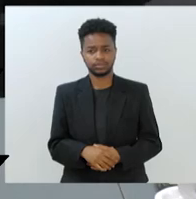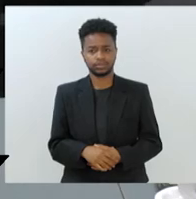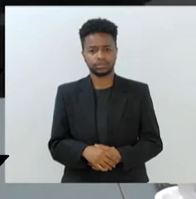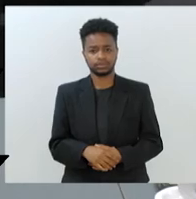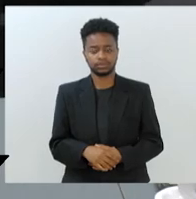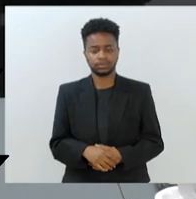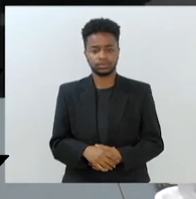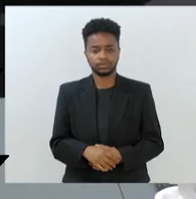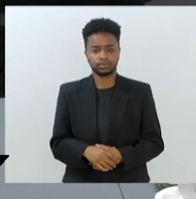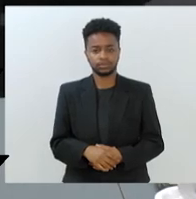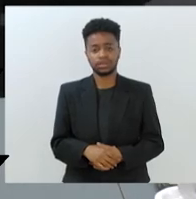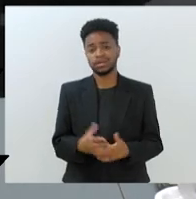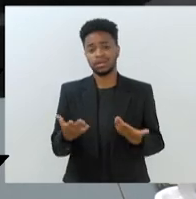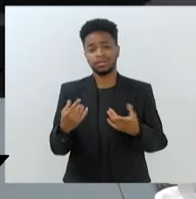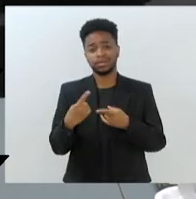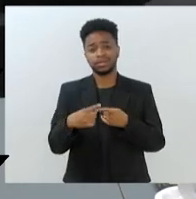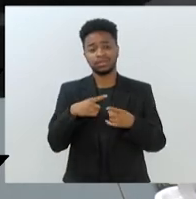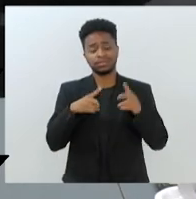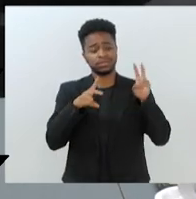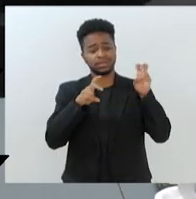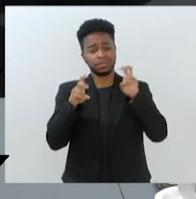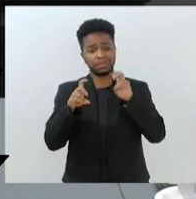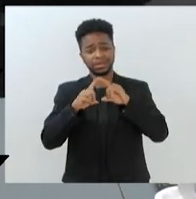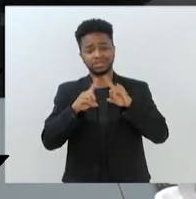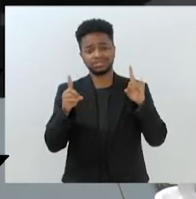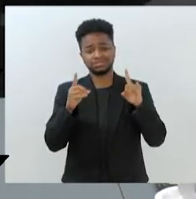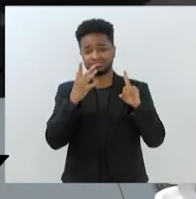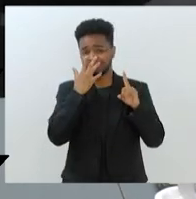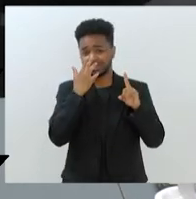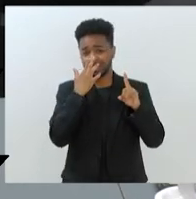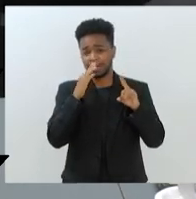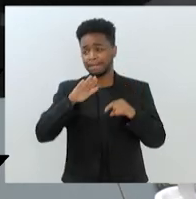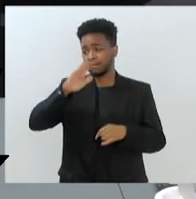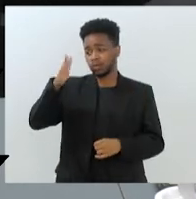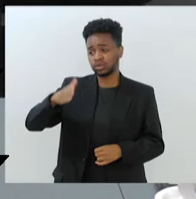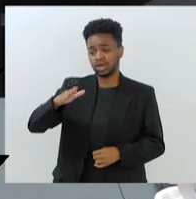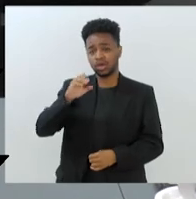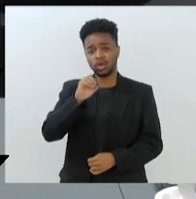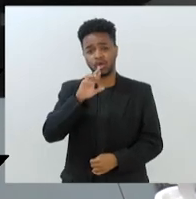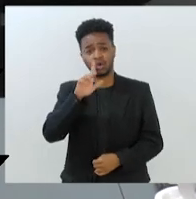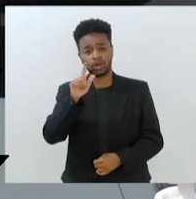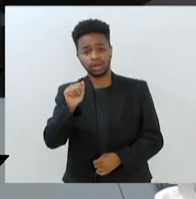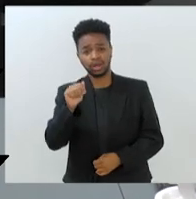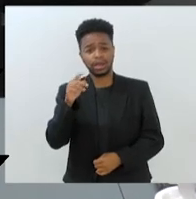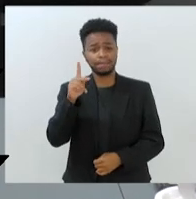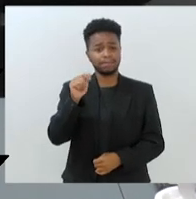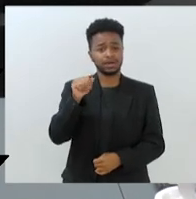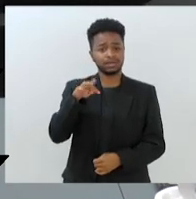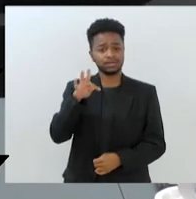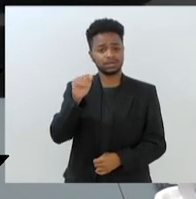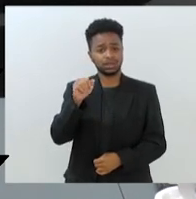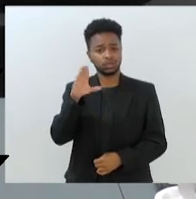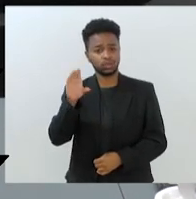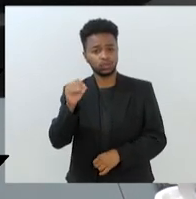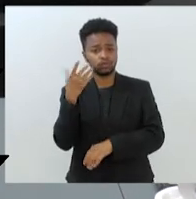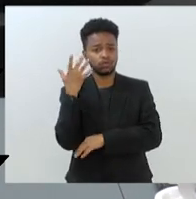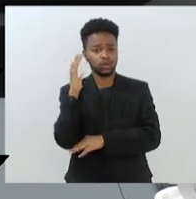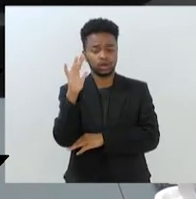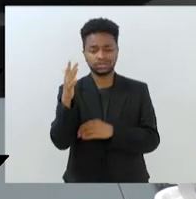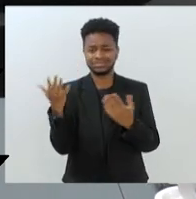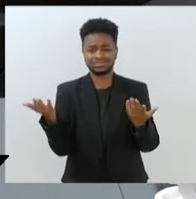A gente pegar um tema e sobre o tema é na montanha, é na orla, é no pântano, é na floresta.